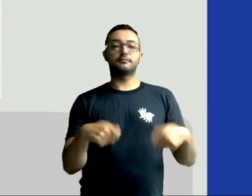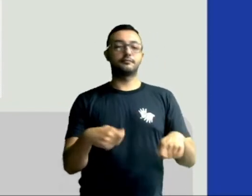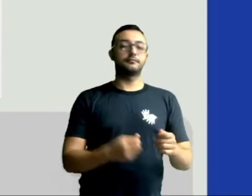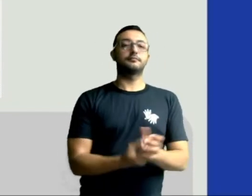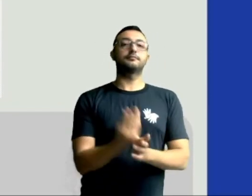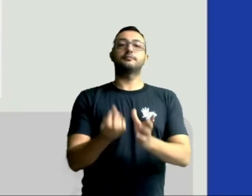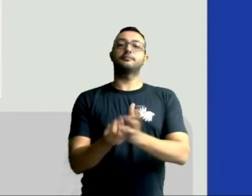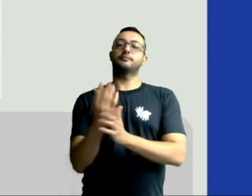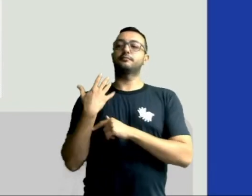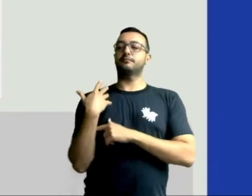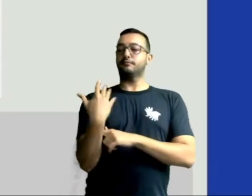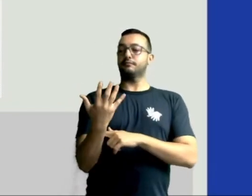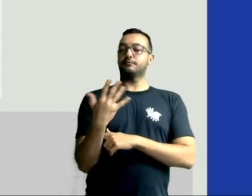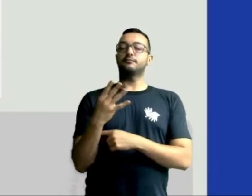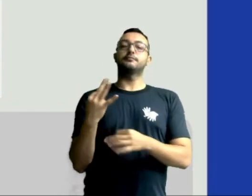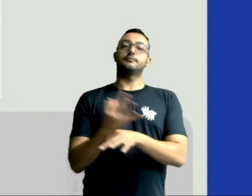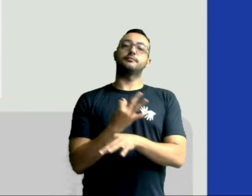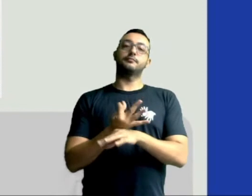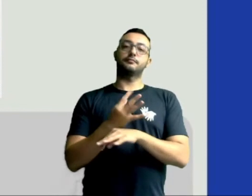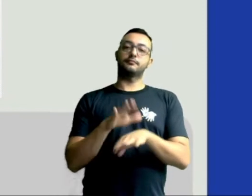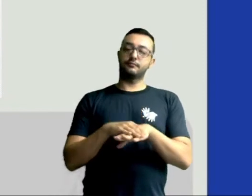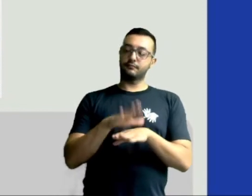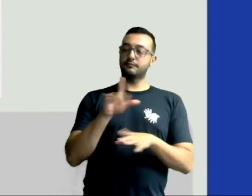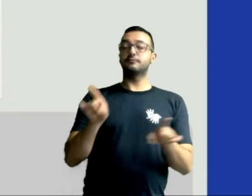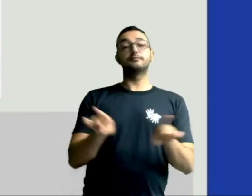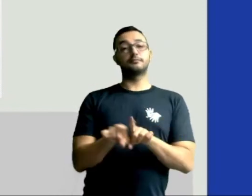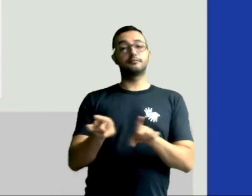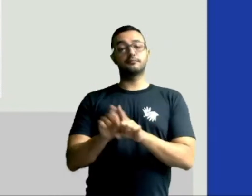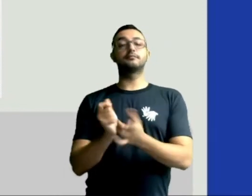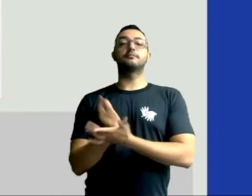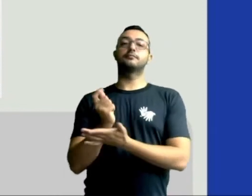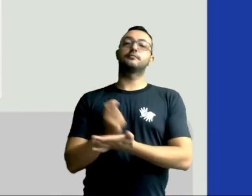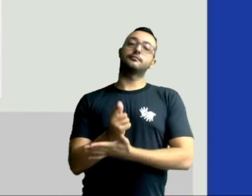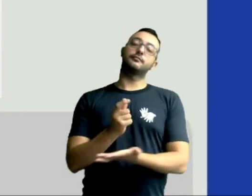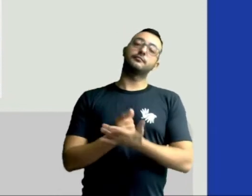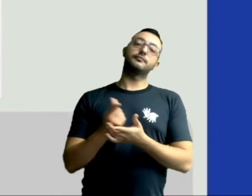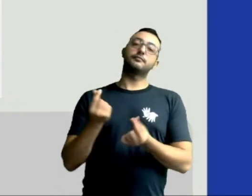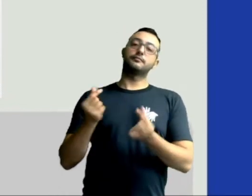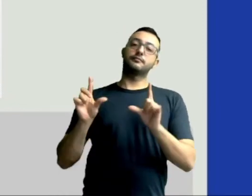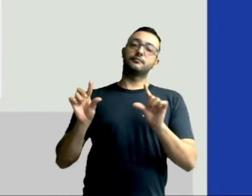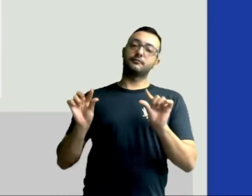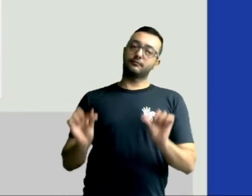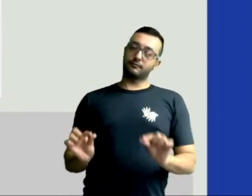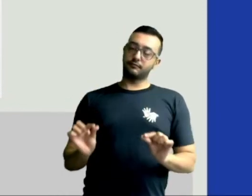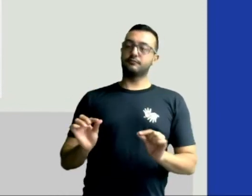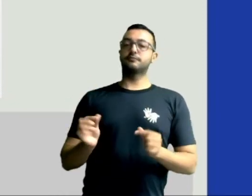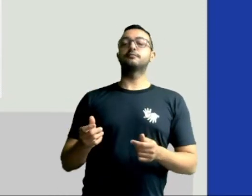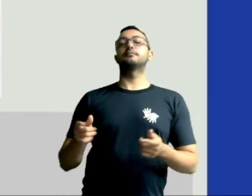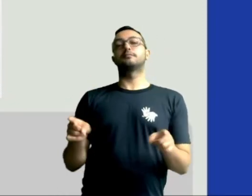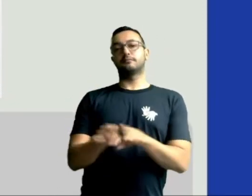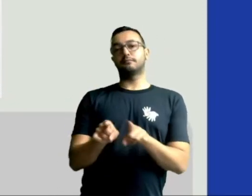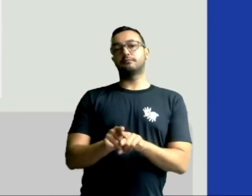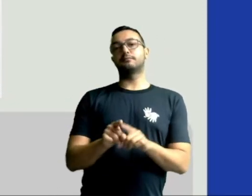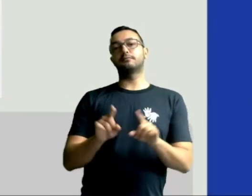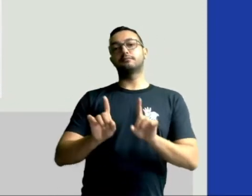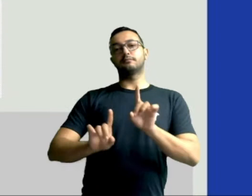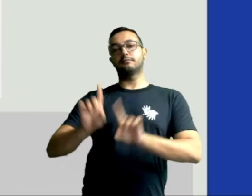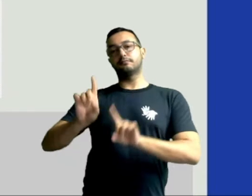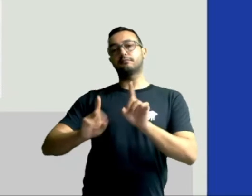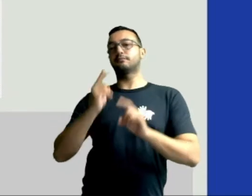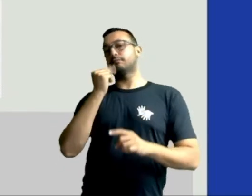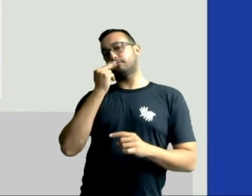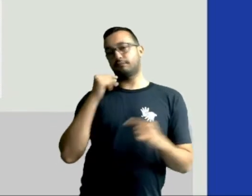plantações, plantas mais resistentes, e dos compradores, diminuição dos preços e variação das taxas